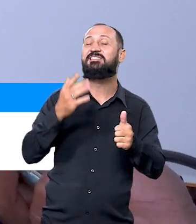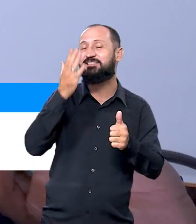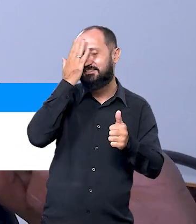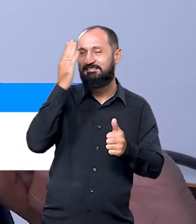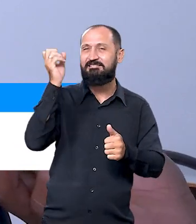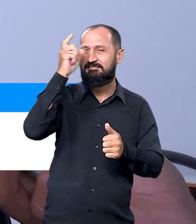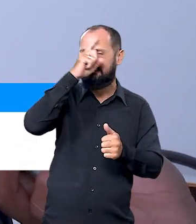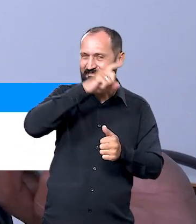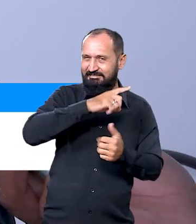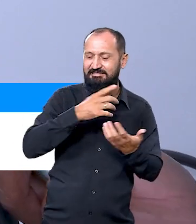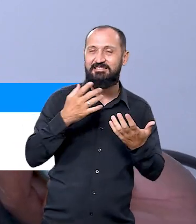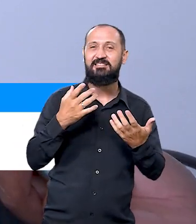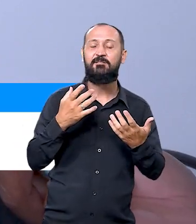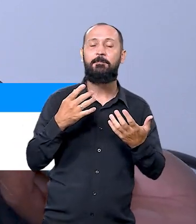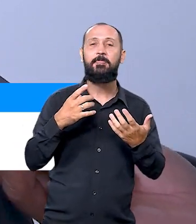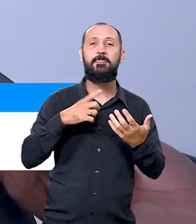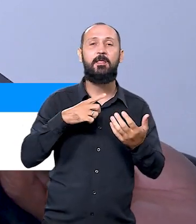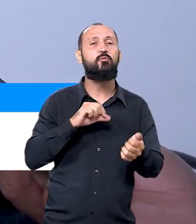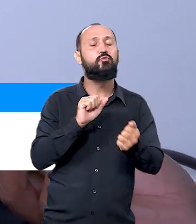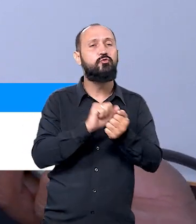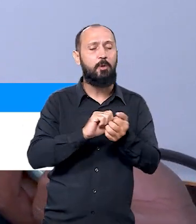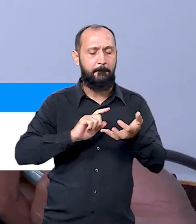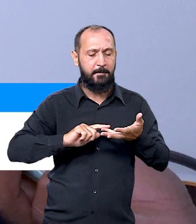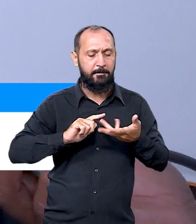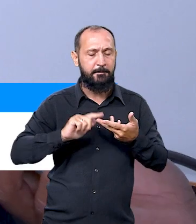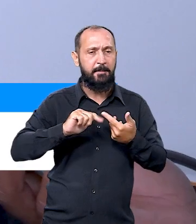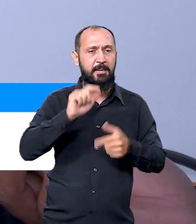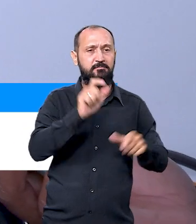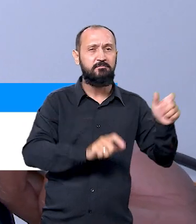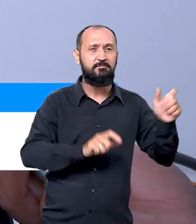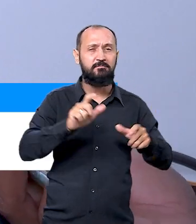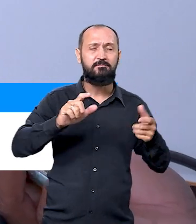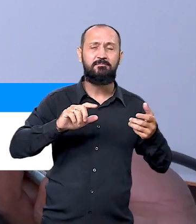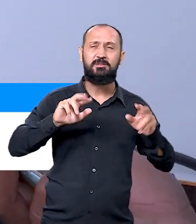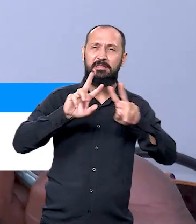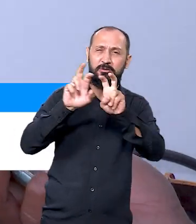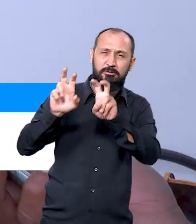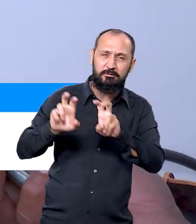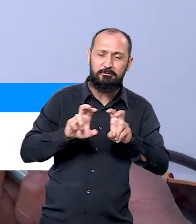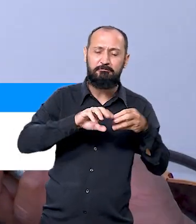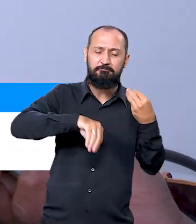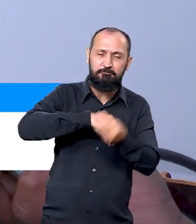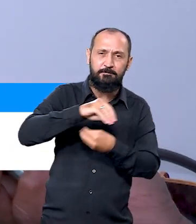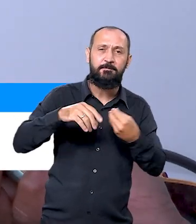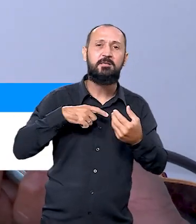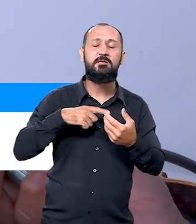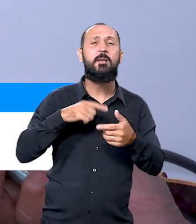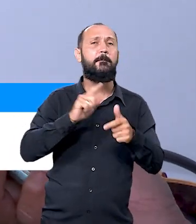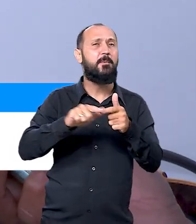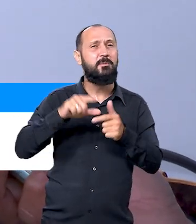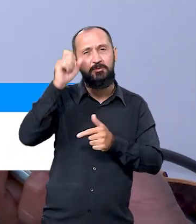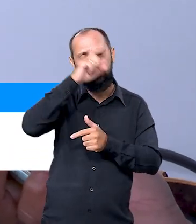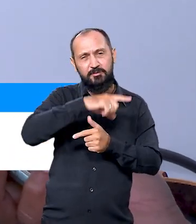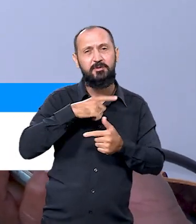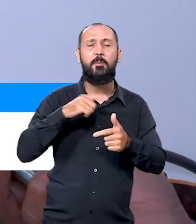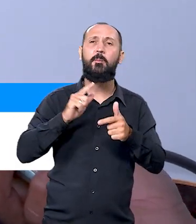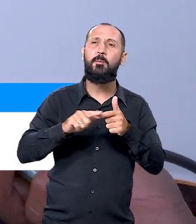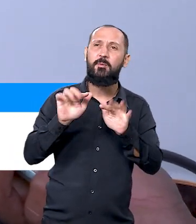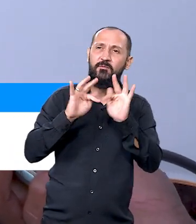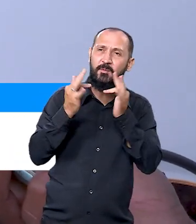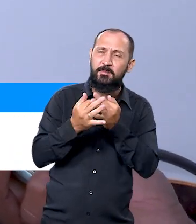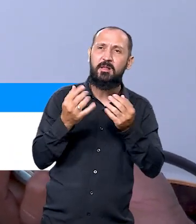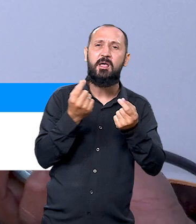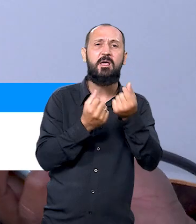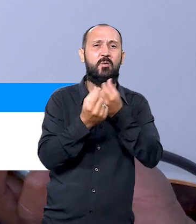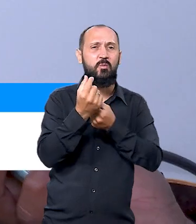complexa a gente sabe que e envolve vários atores né Vivemos num momento tão difícil com os problemas familiares